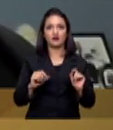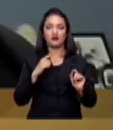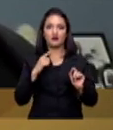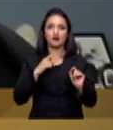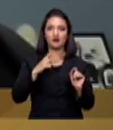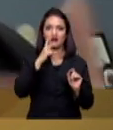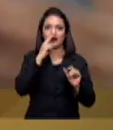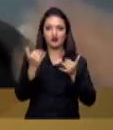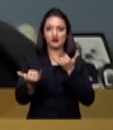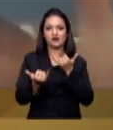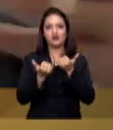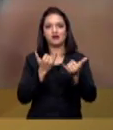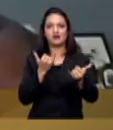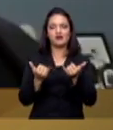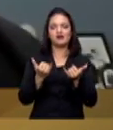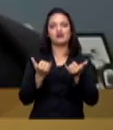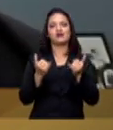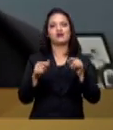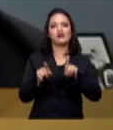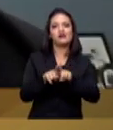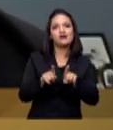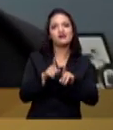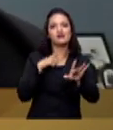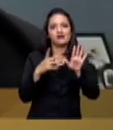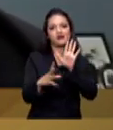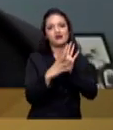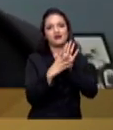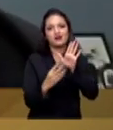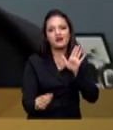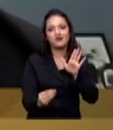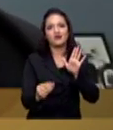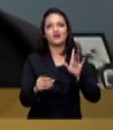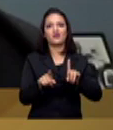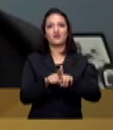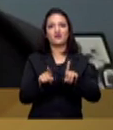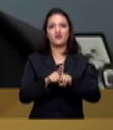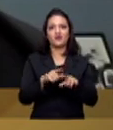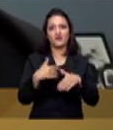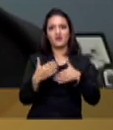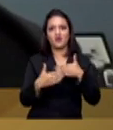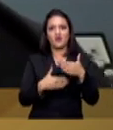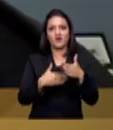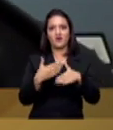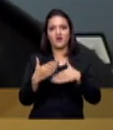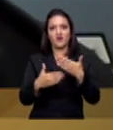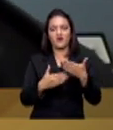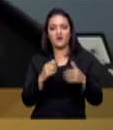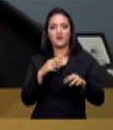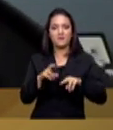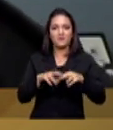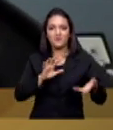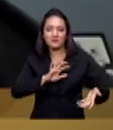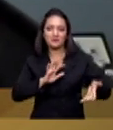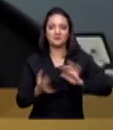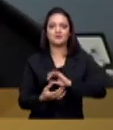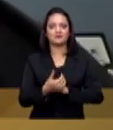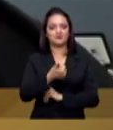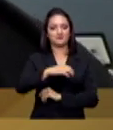grande medida e se deu no seu desenvolvimento a partir da reforma de